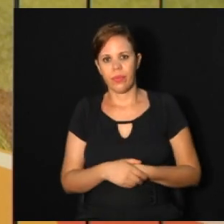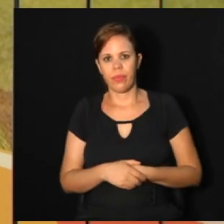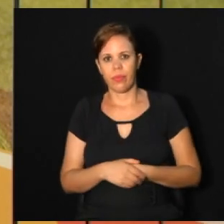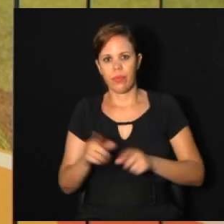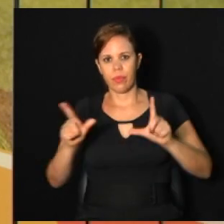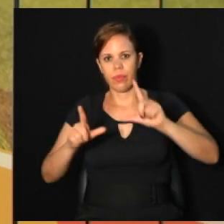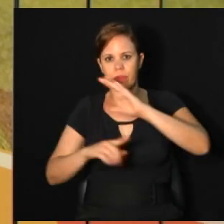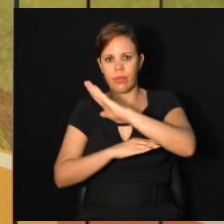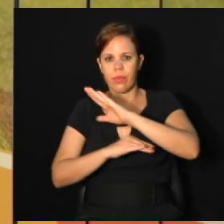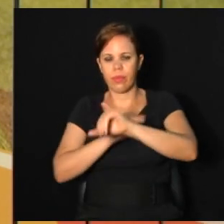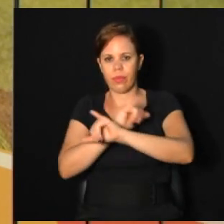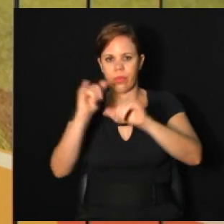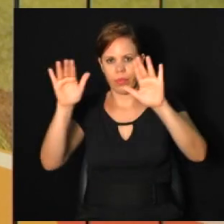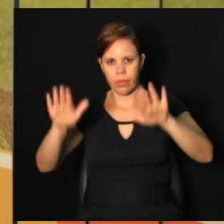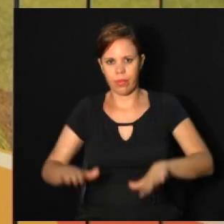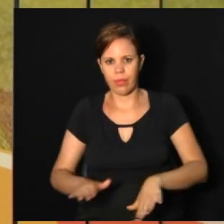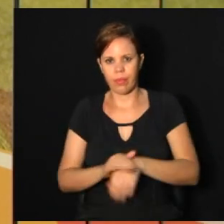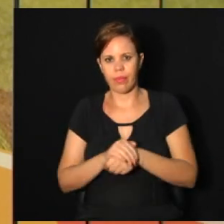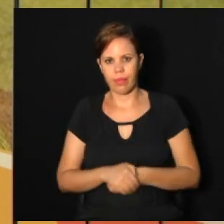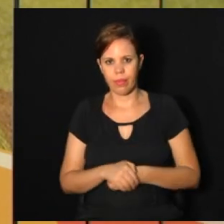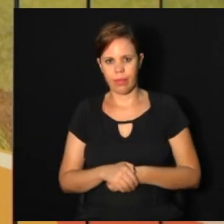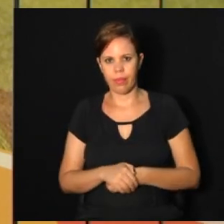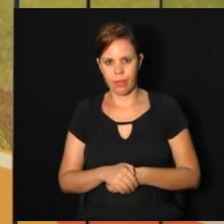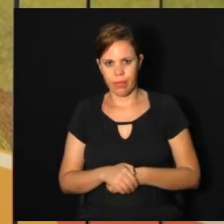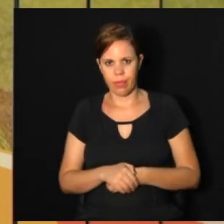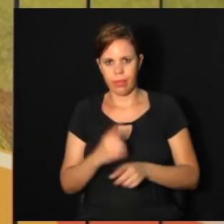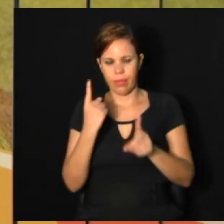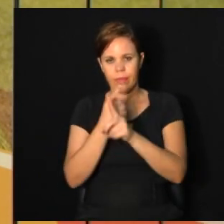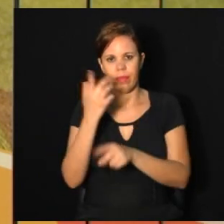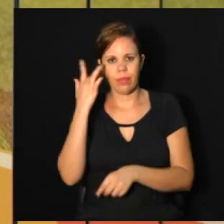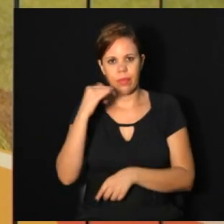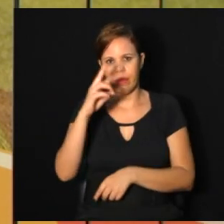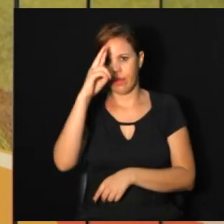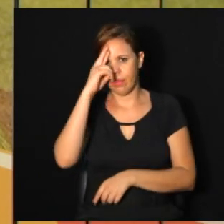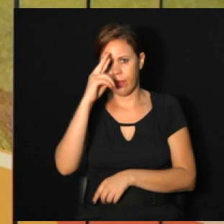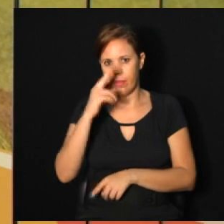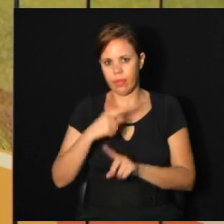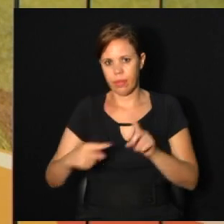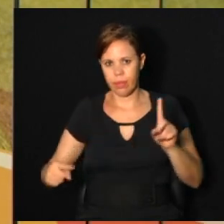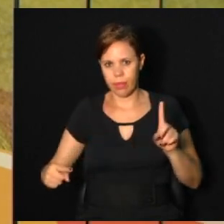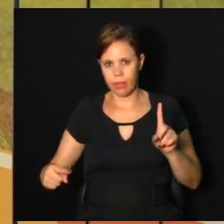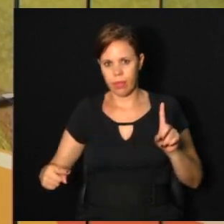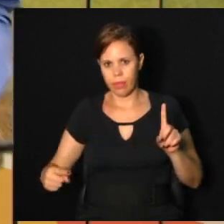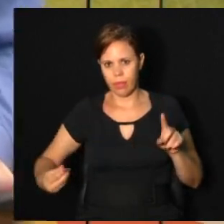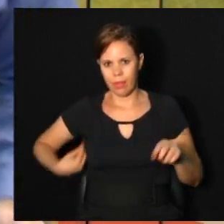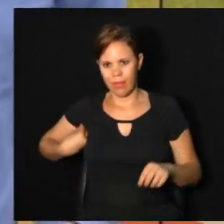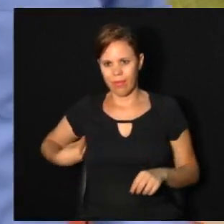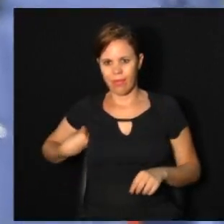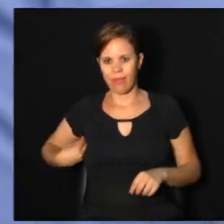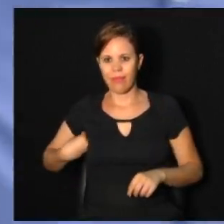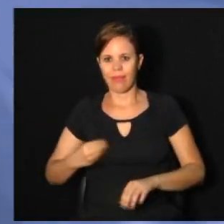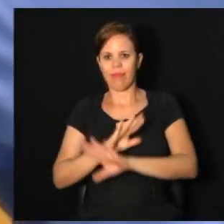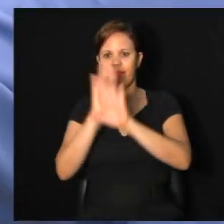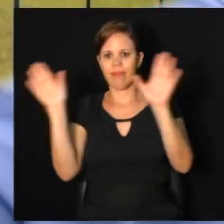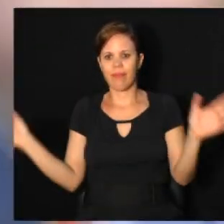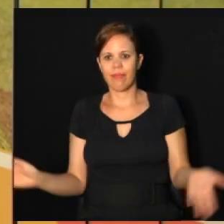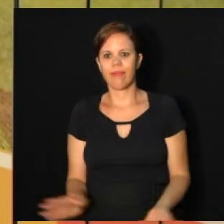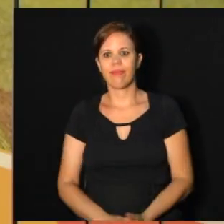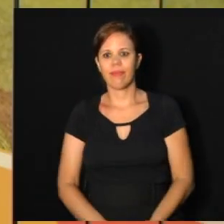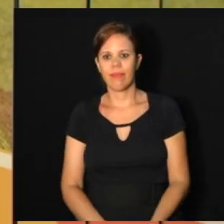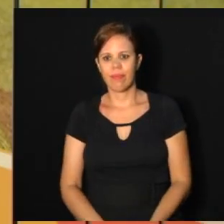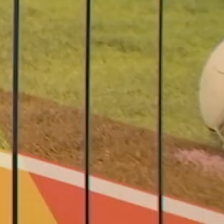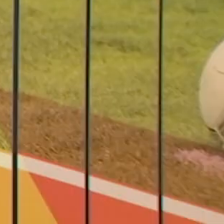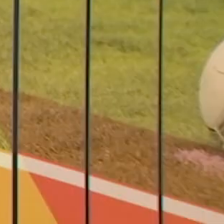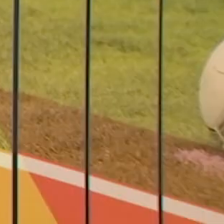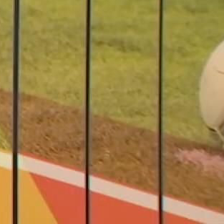O Jornal Câmara Notícia fica por aqui. A gente se vê amanhã ao 12:30, ao vivo, hein? Até lá. Tchau, tchau.